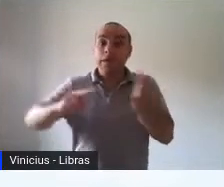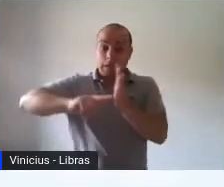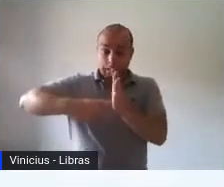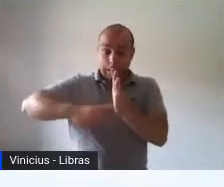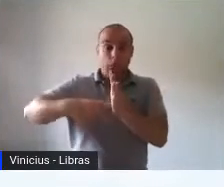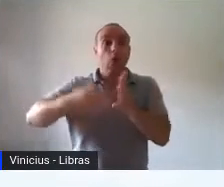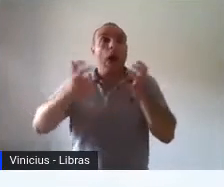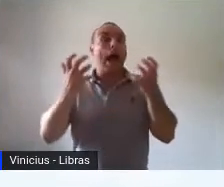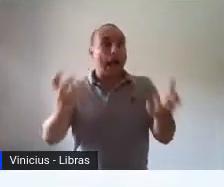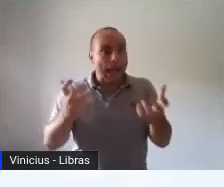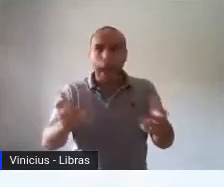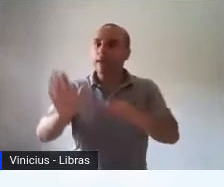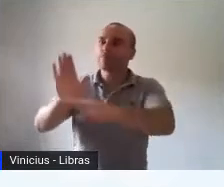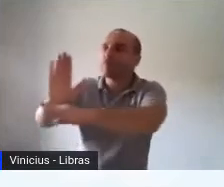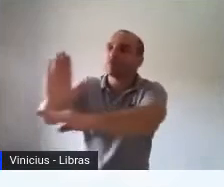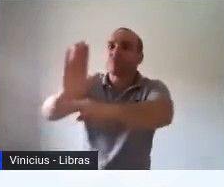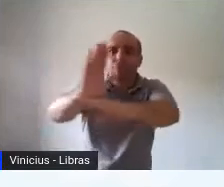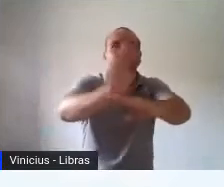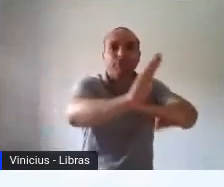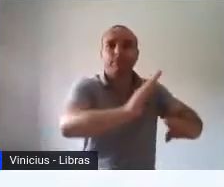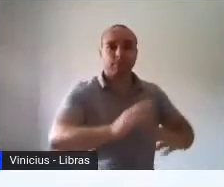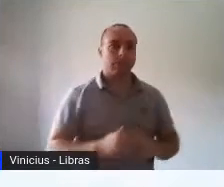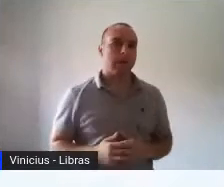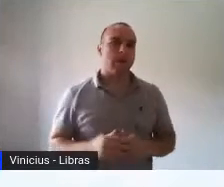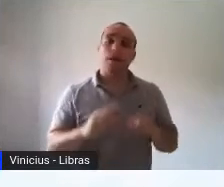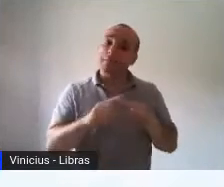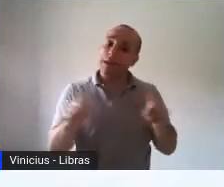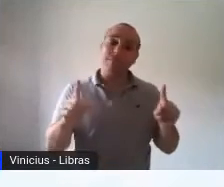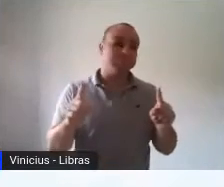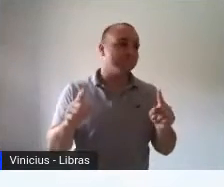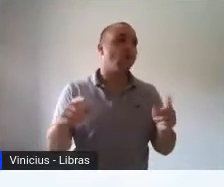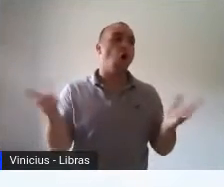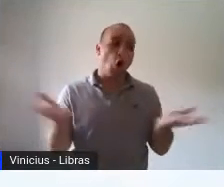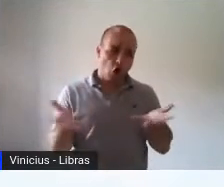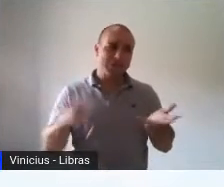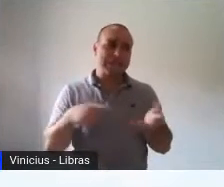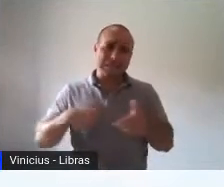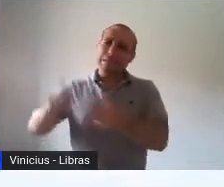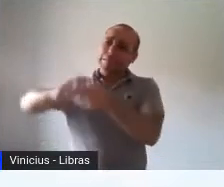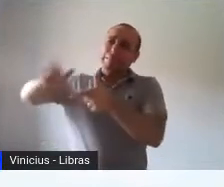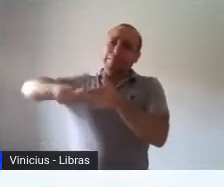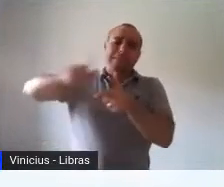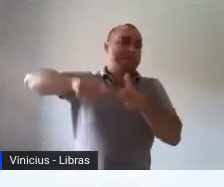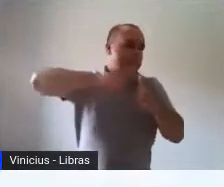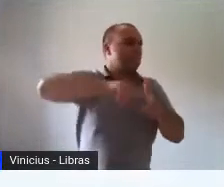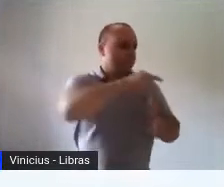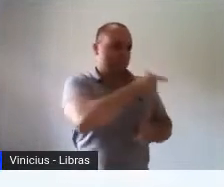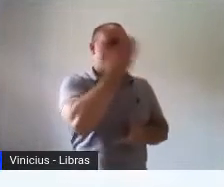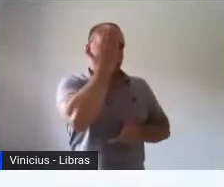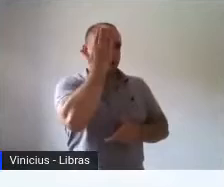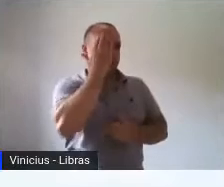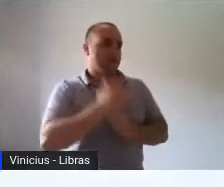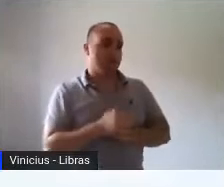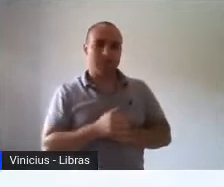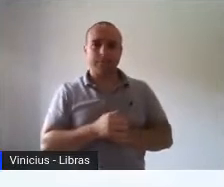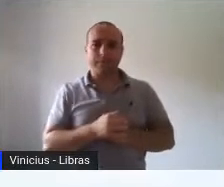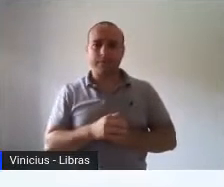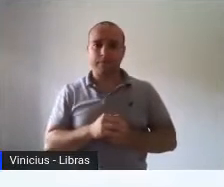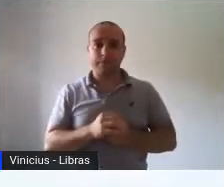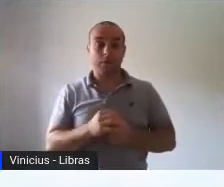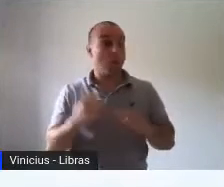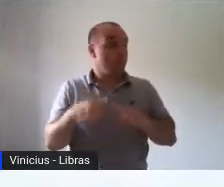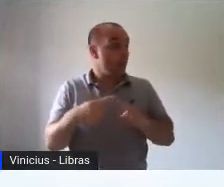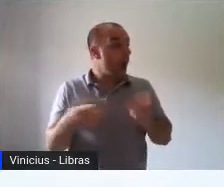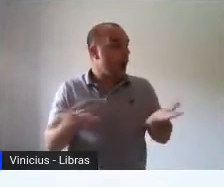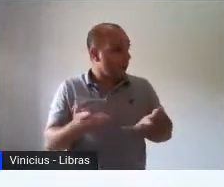também pegar essa bandeira da valorização do salário mínimo, que é super importante, principalmente no momento de inflação, como estamos